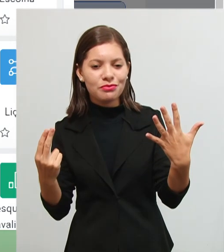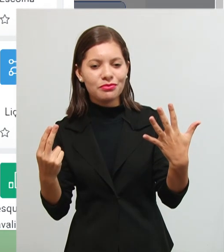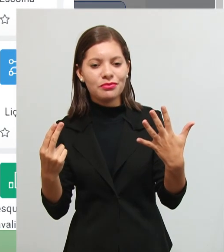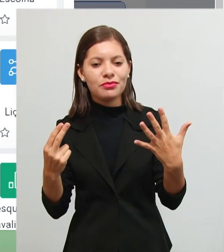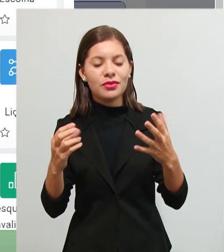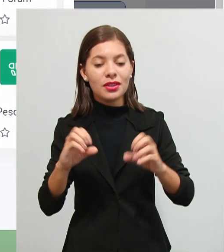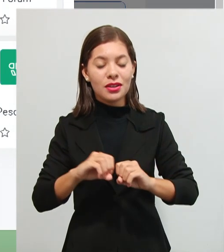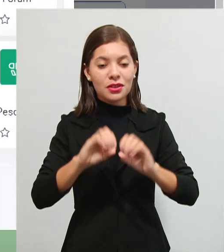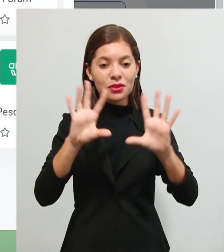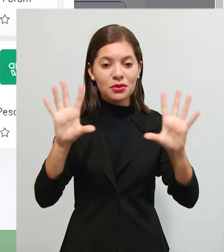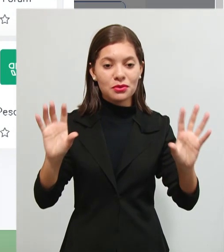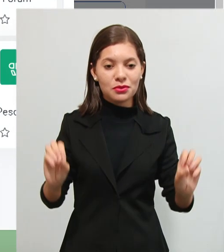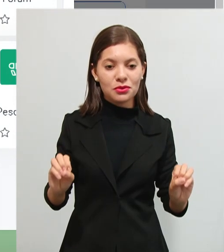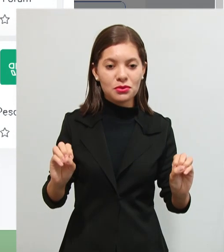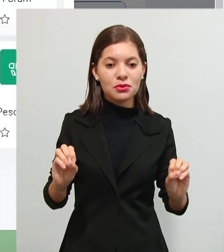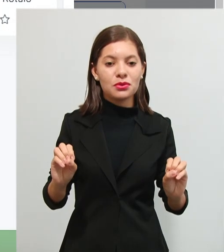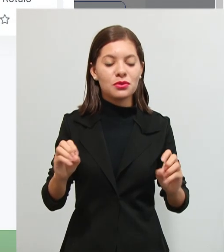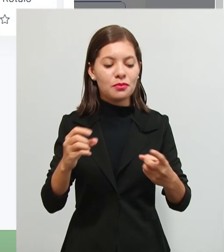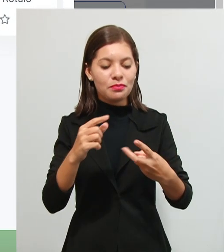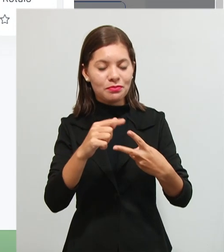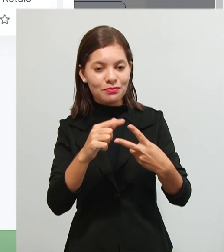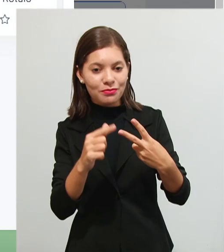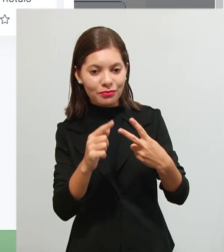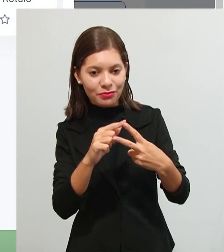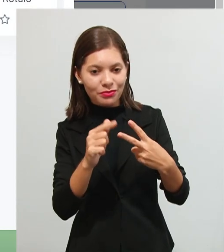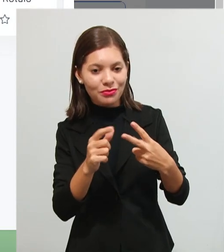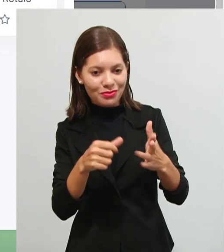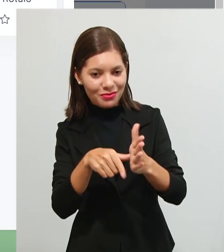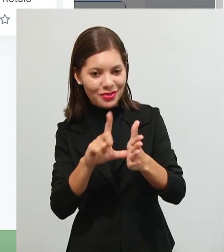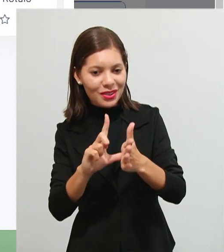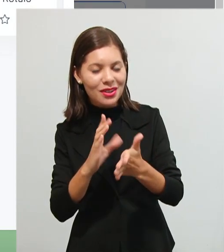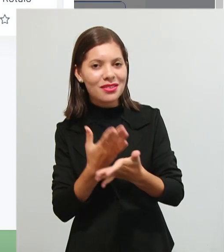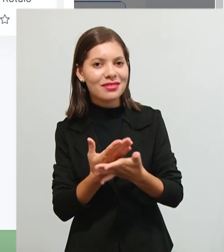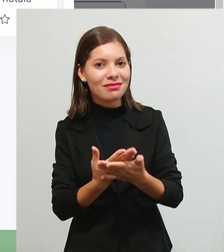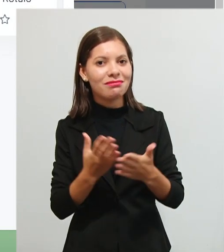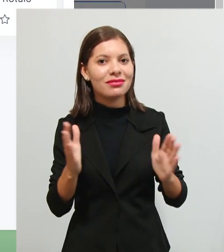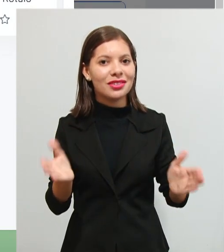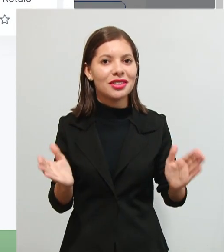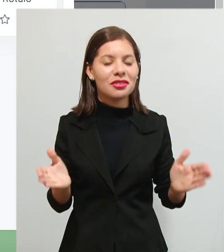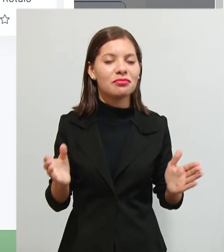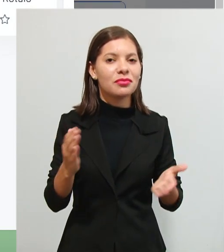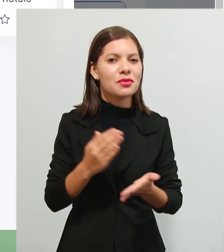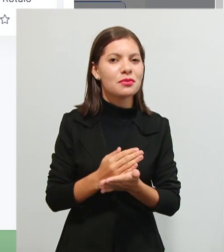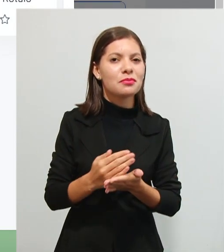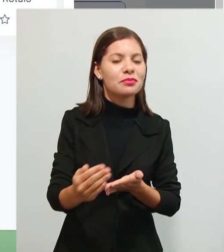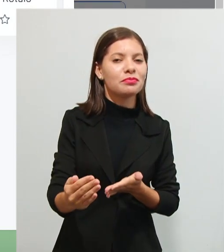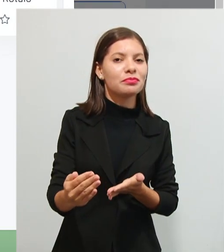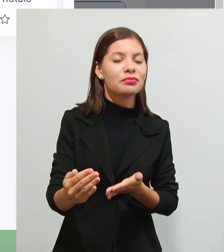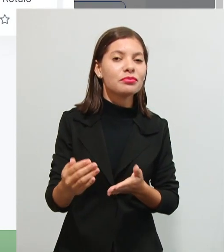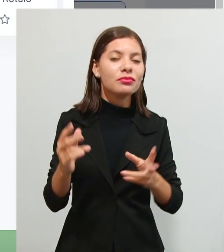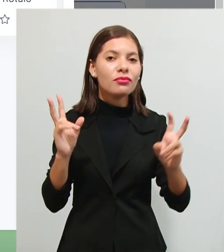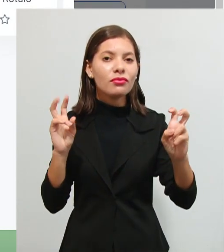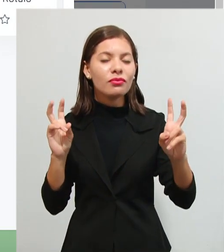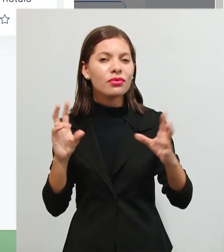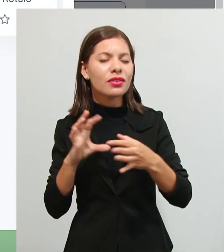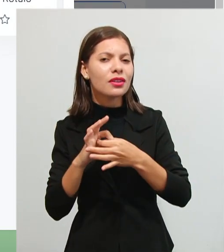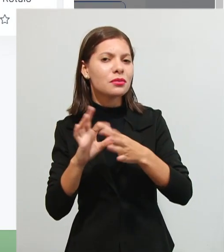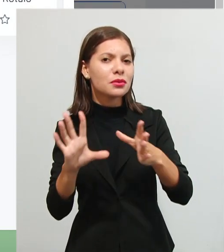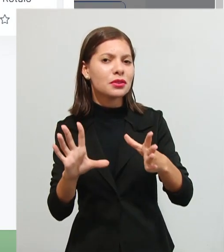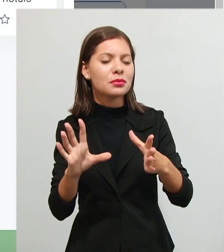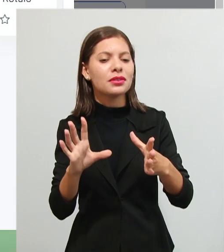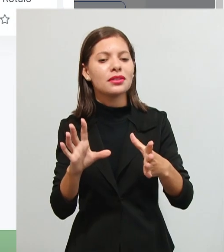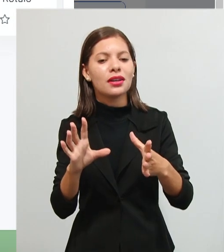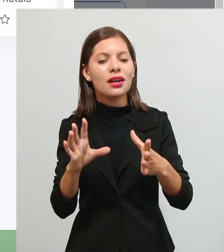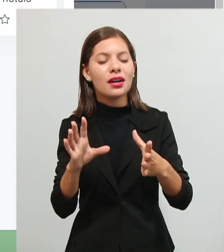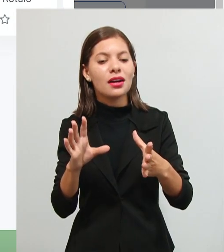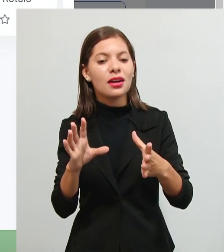Moodle organiza entre atividades e recursos. Então, como eu estou começando o assunto, eu quero disponibilizar um arquivo para eles,